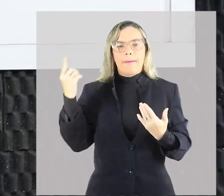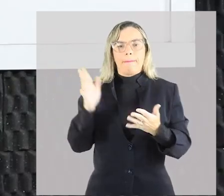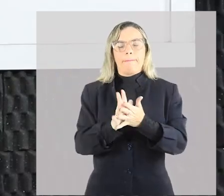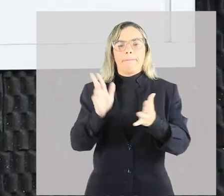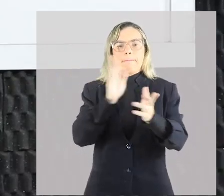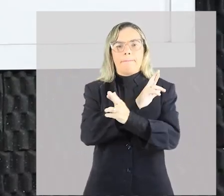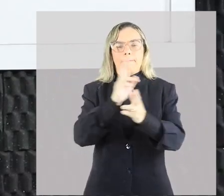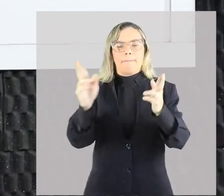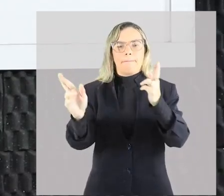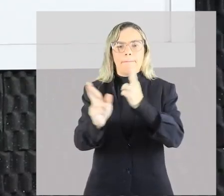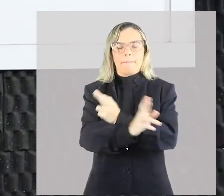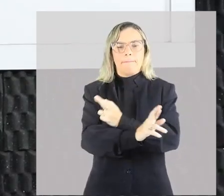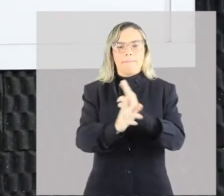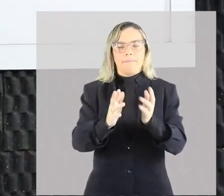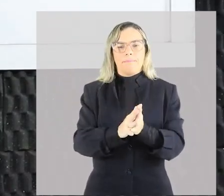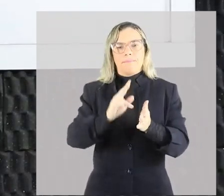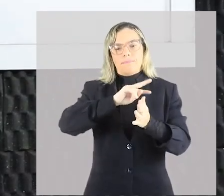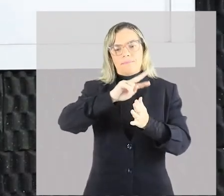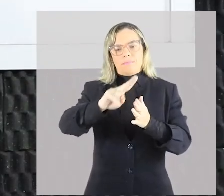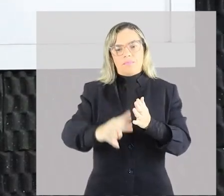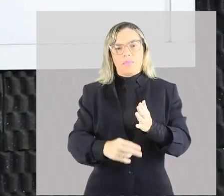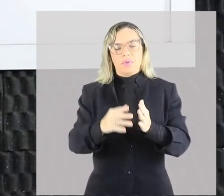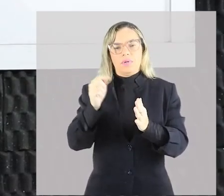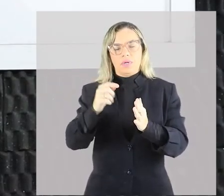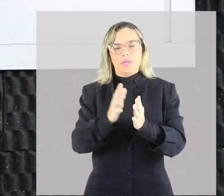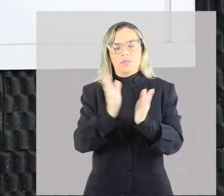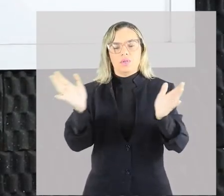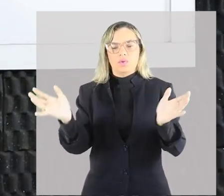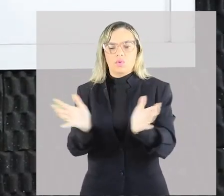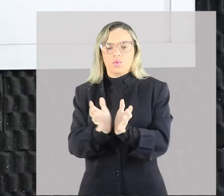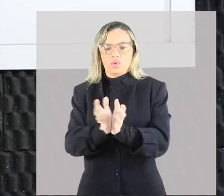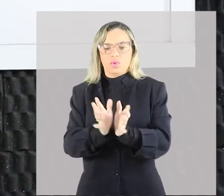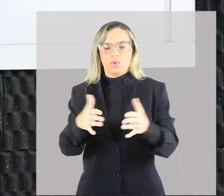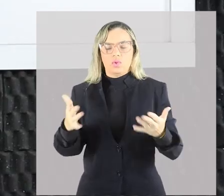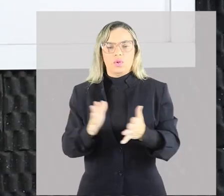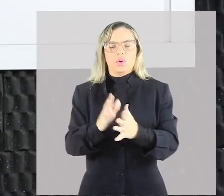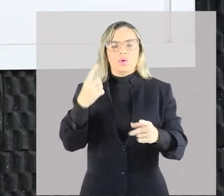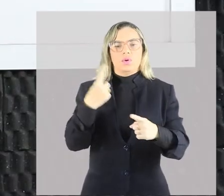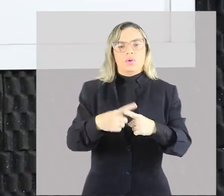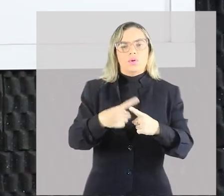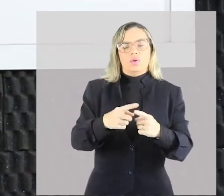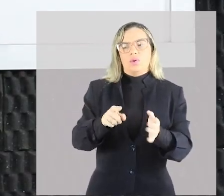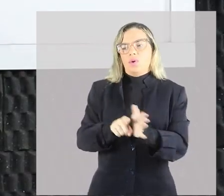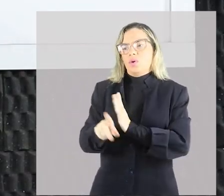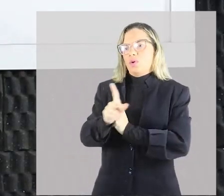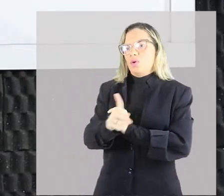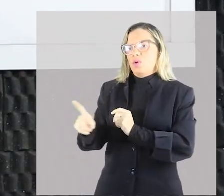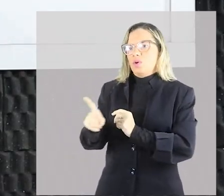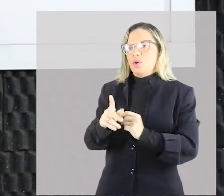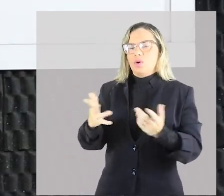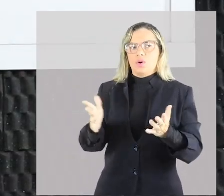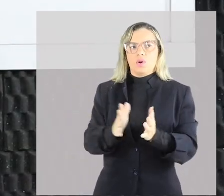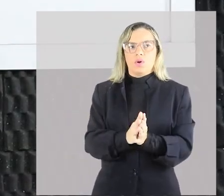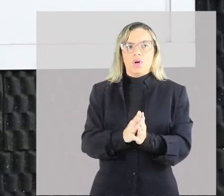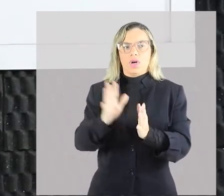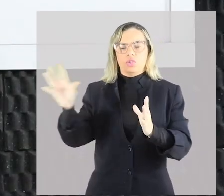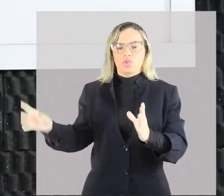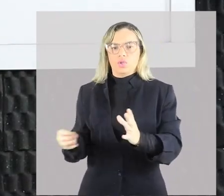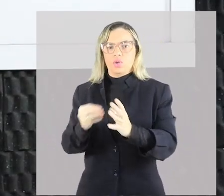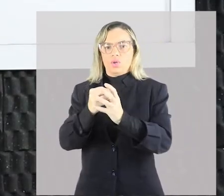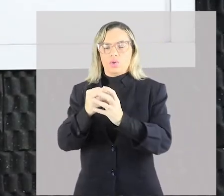se faz entre elemento e conjunto. Certo? Por que isso, professor? Porque a relação de inclusão não é bem